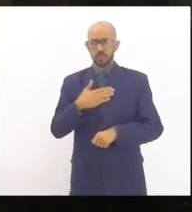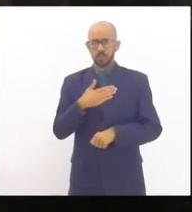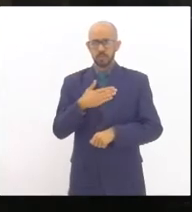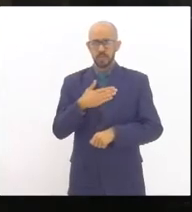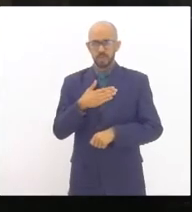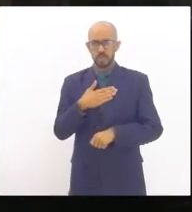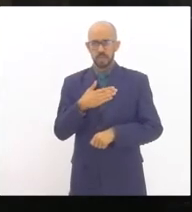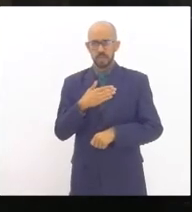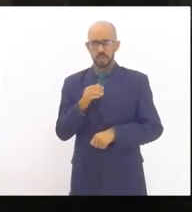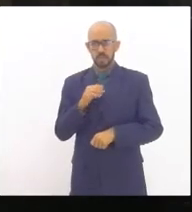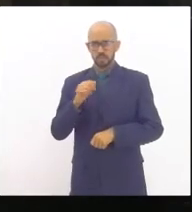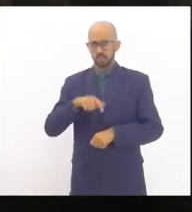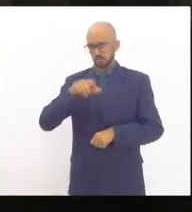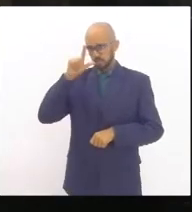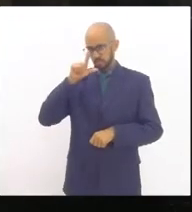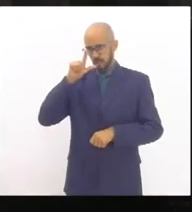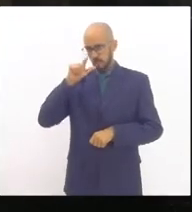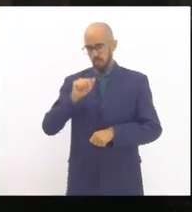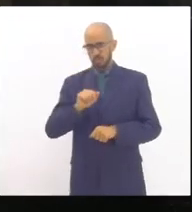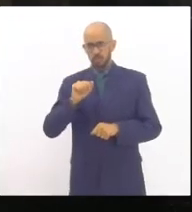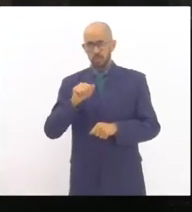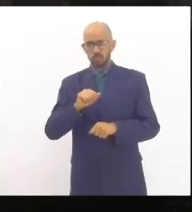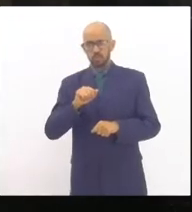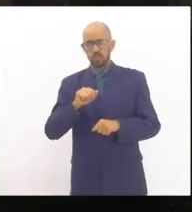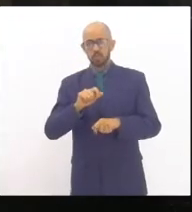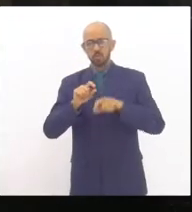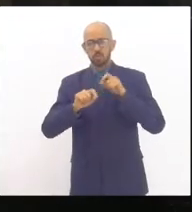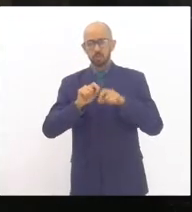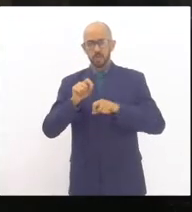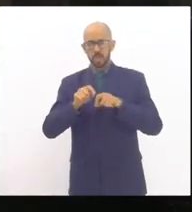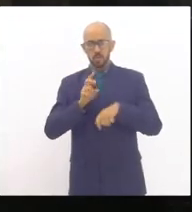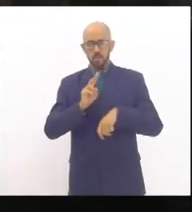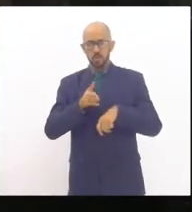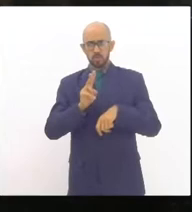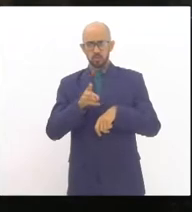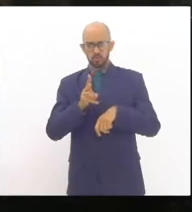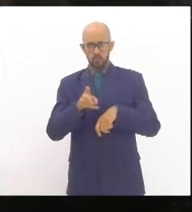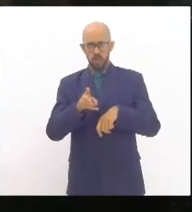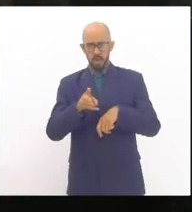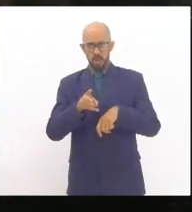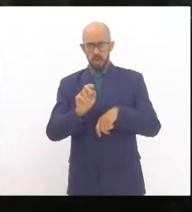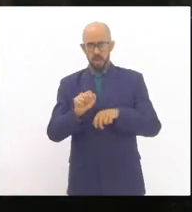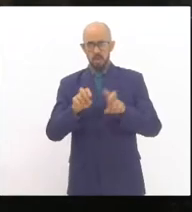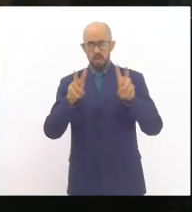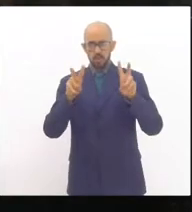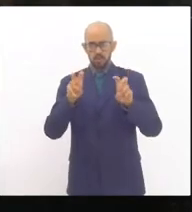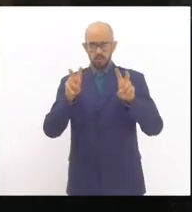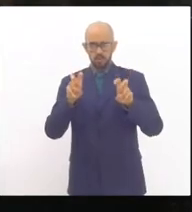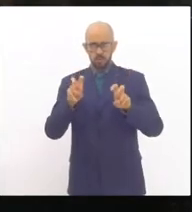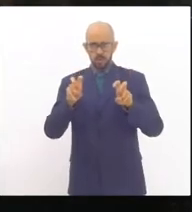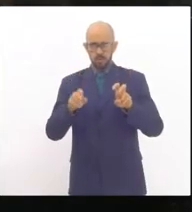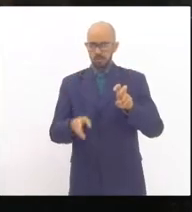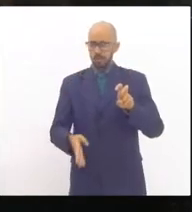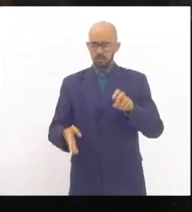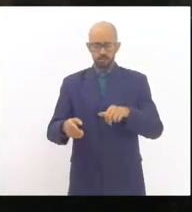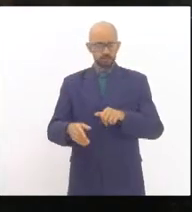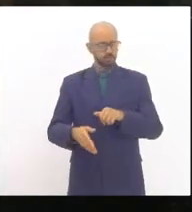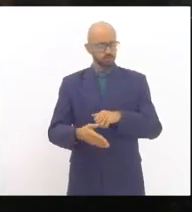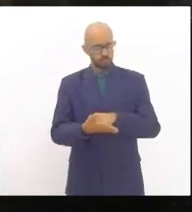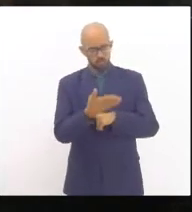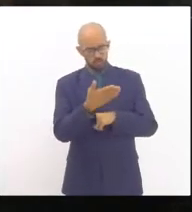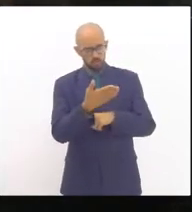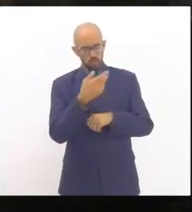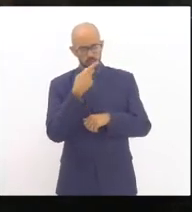Deputado os povos ainda que de uma forma breve dar continuidade exatamente ao tema debatido por vossa